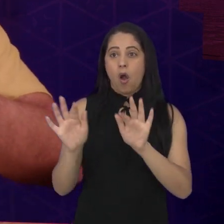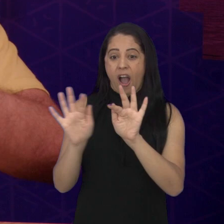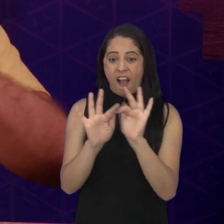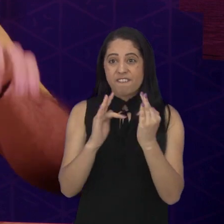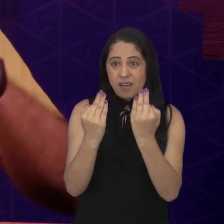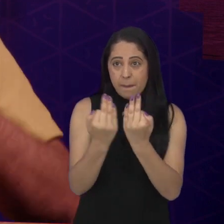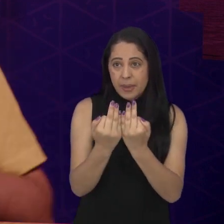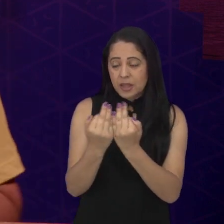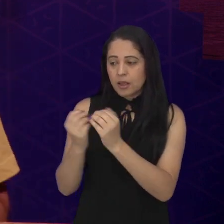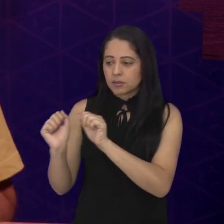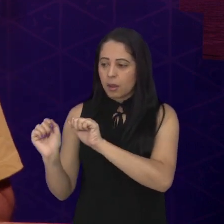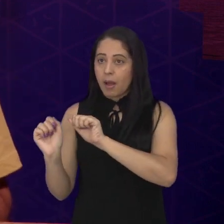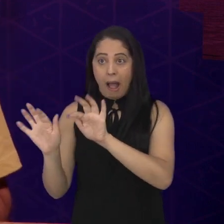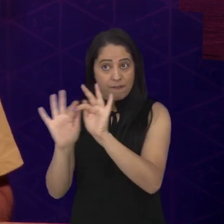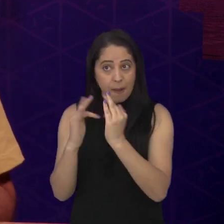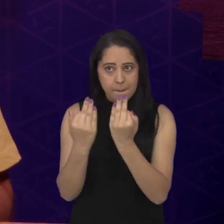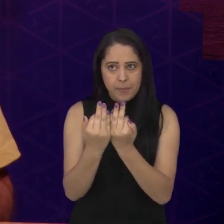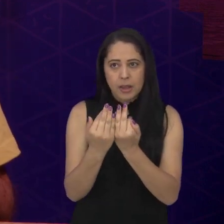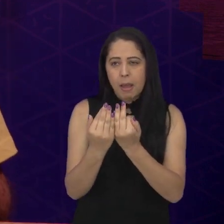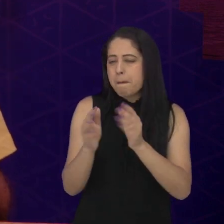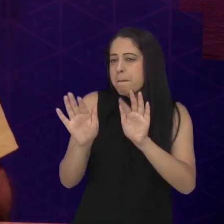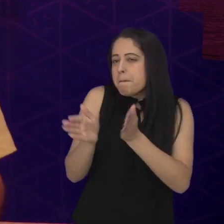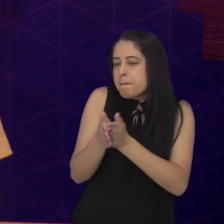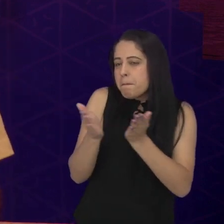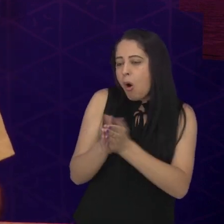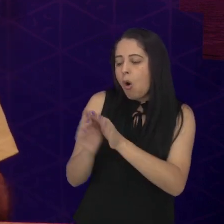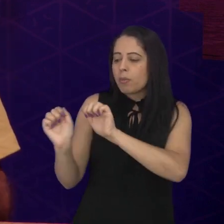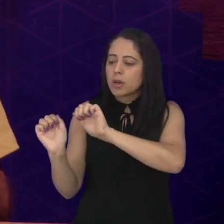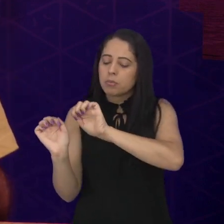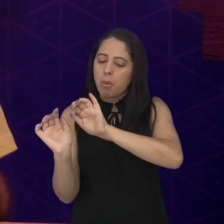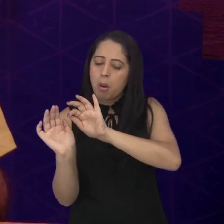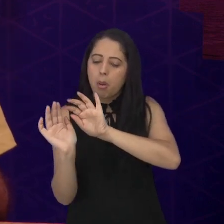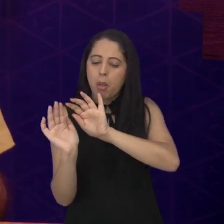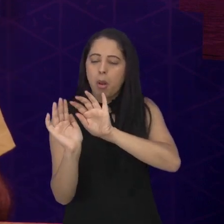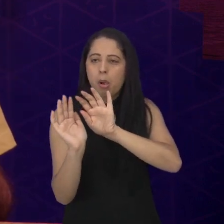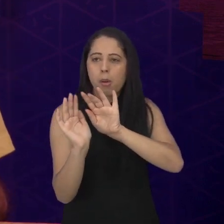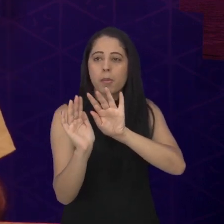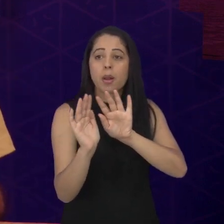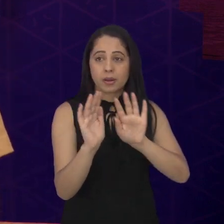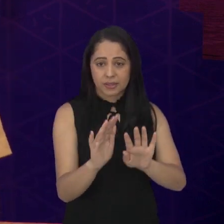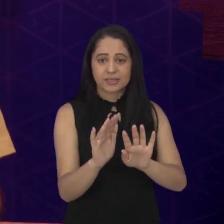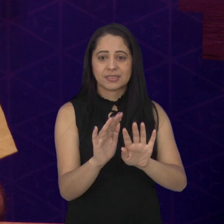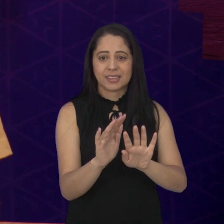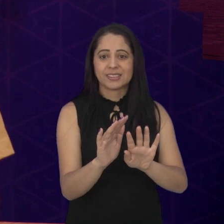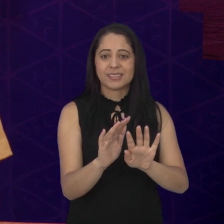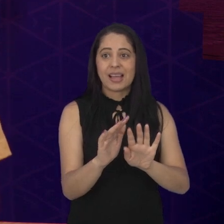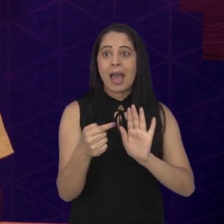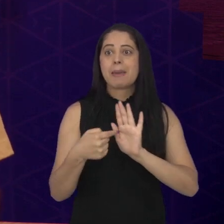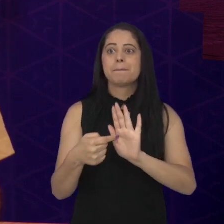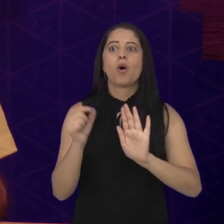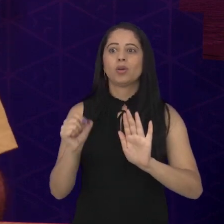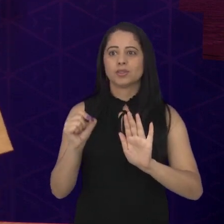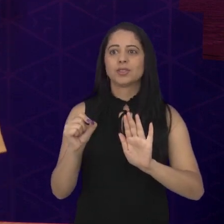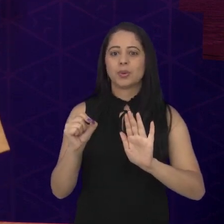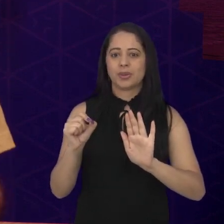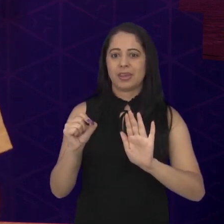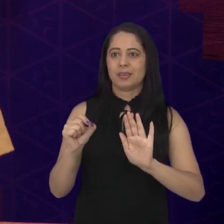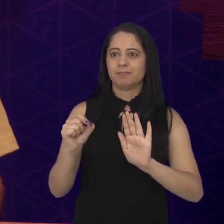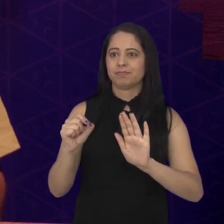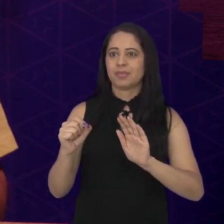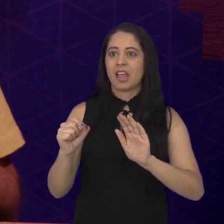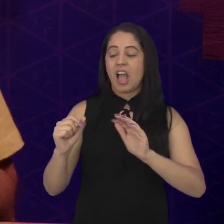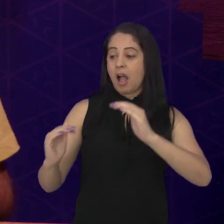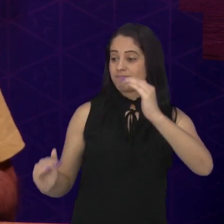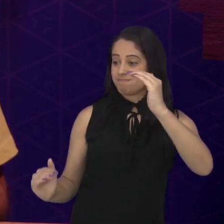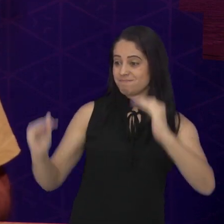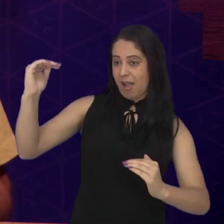cena deles voltando pra casa deles. Mas essa cena ela mostra a diferença,